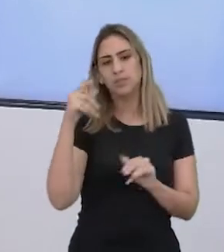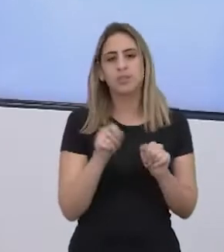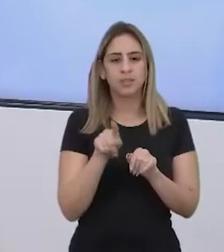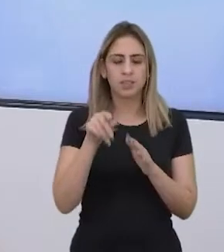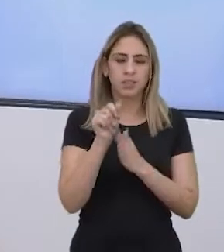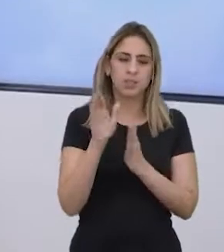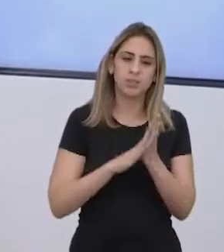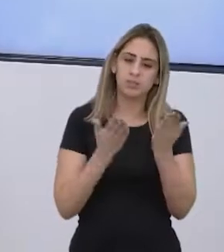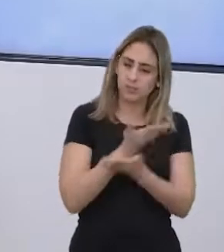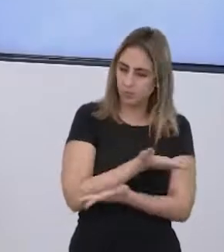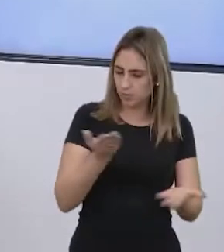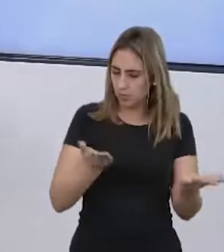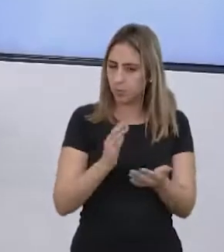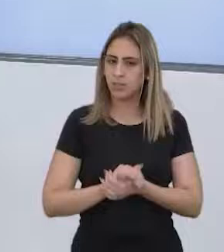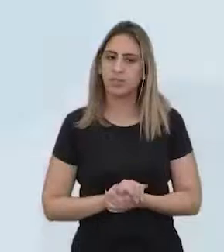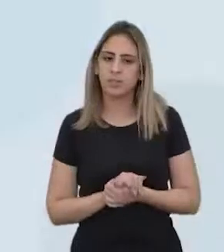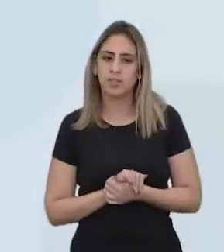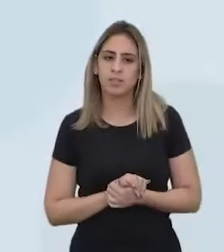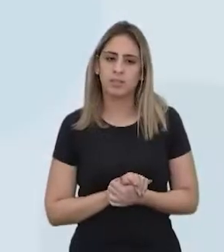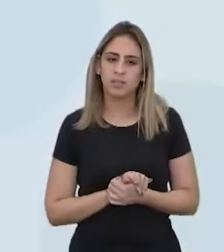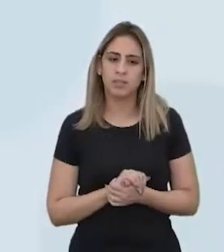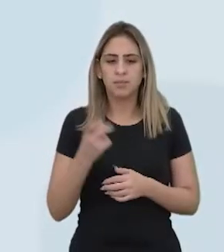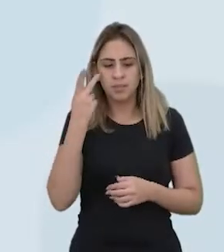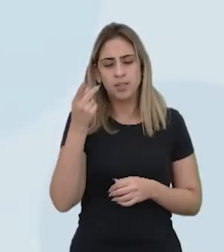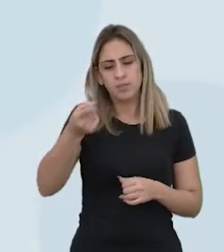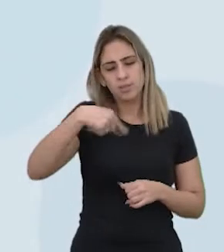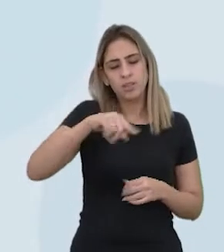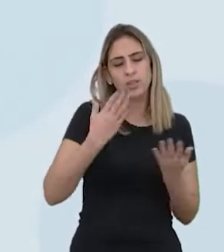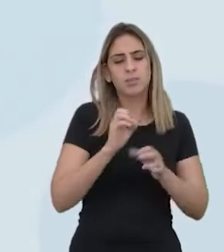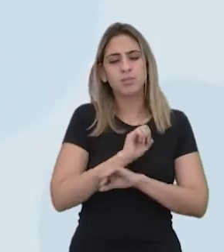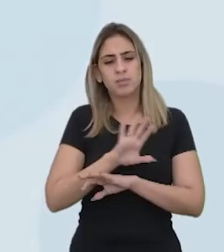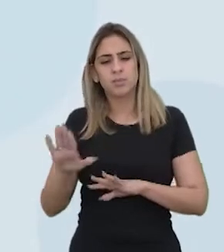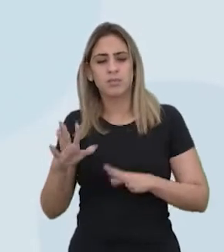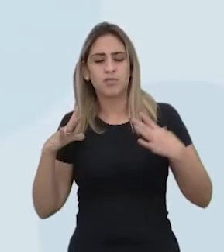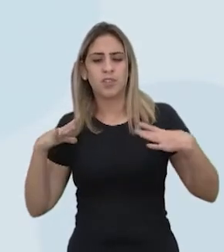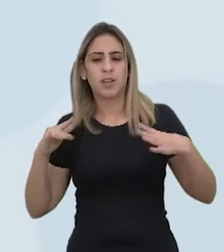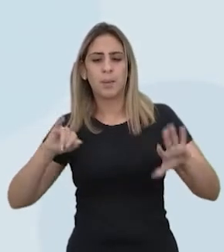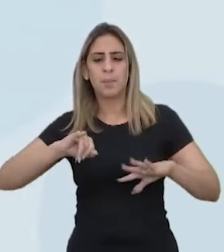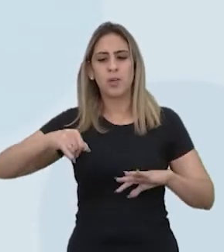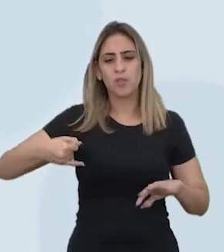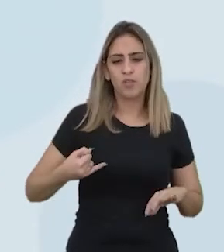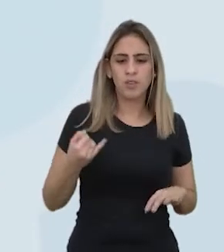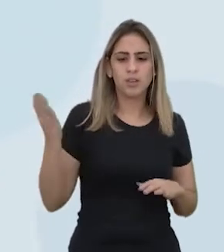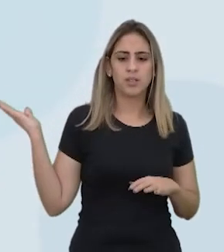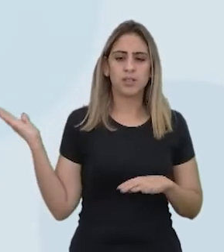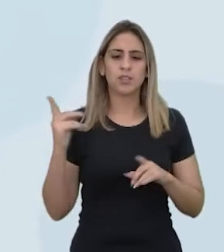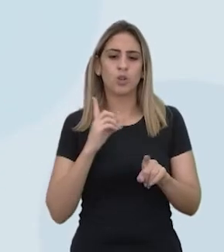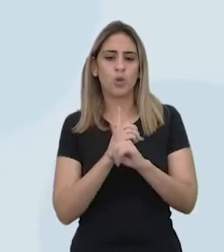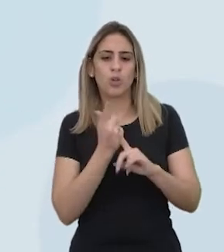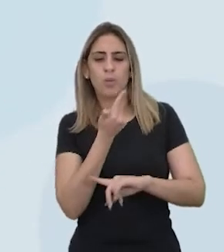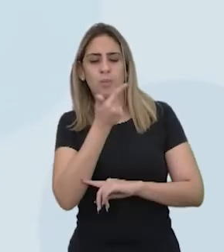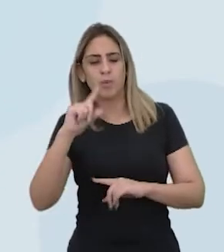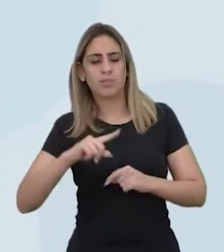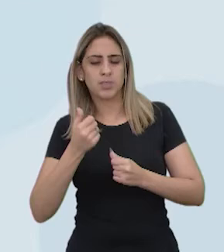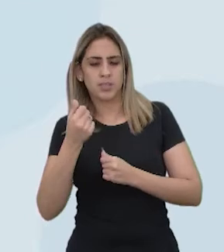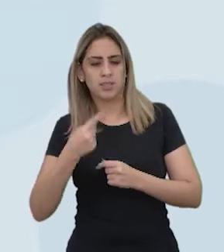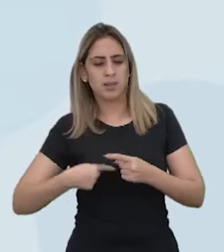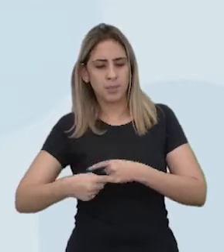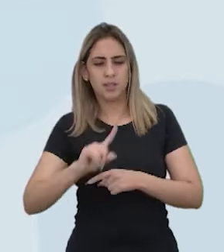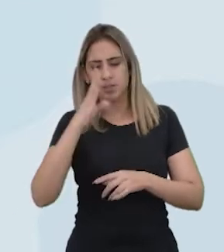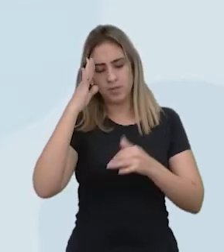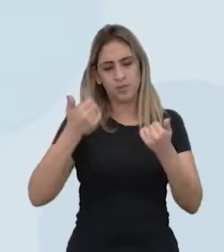as atividades de vocês. Para vocês que agora estão saindo de férias, aproveitem, a gente se encontra no próximo semestre.